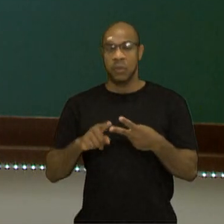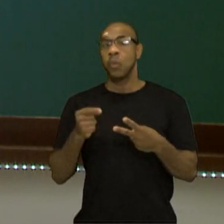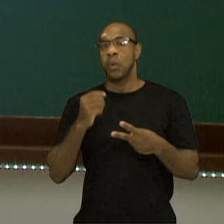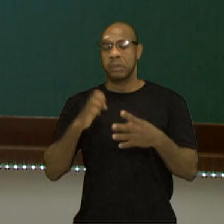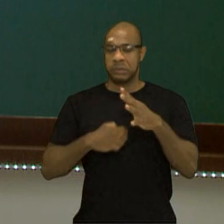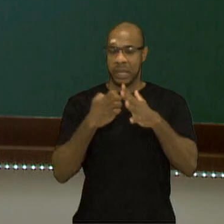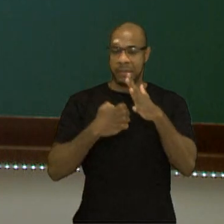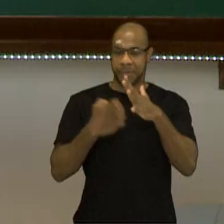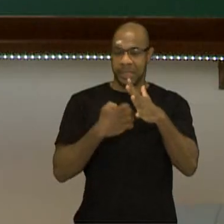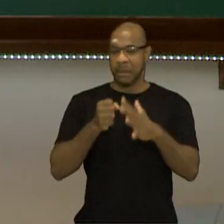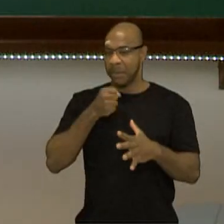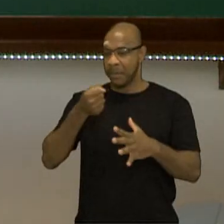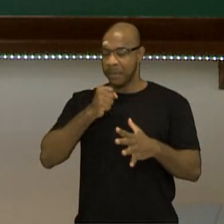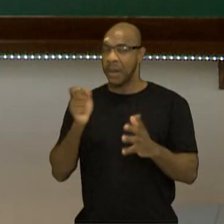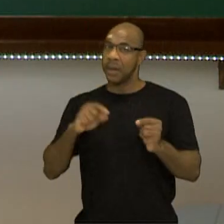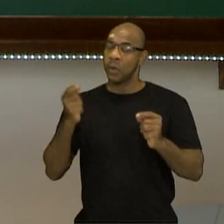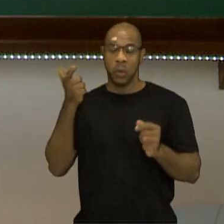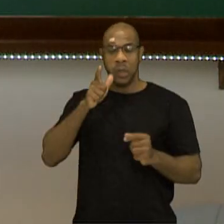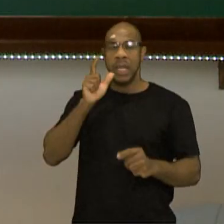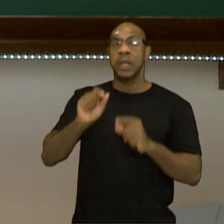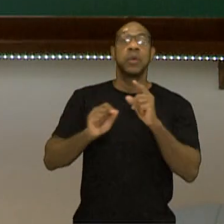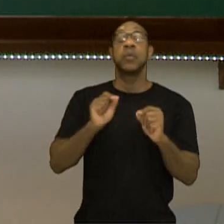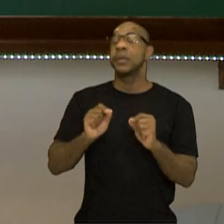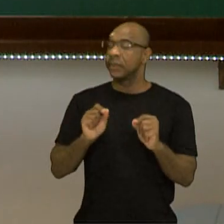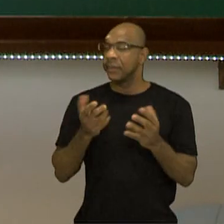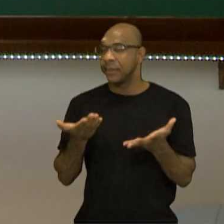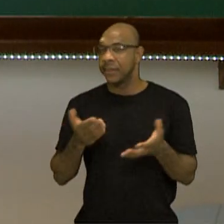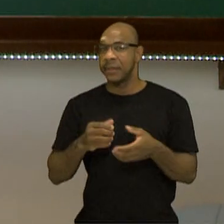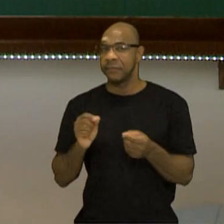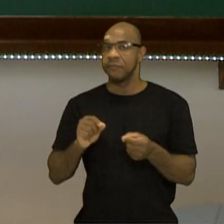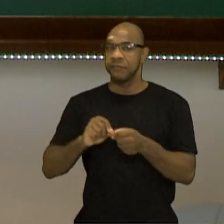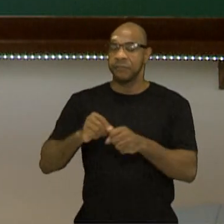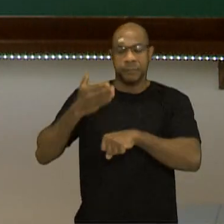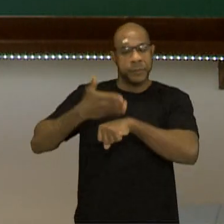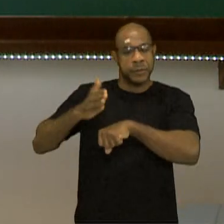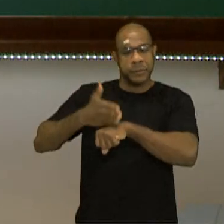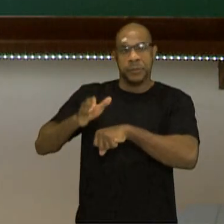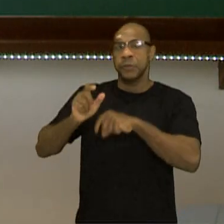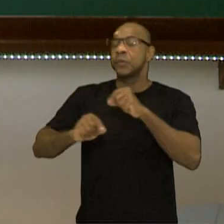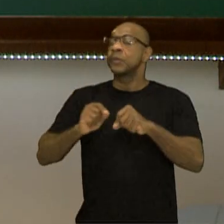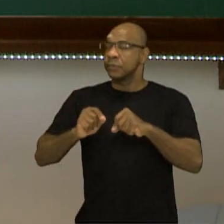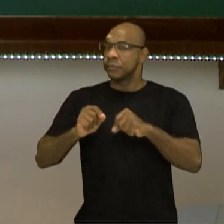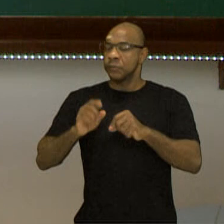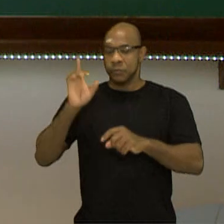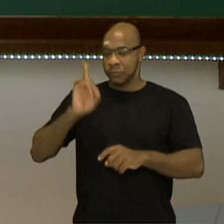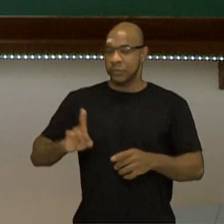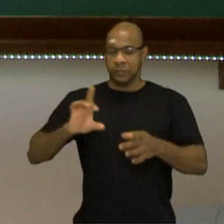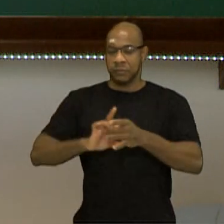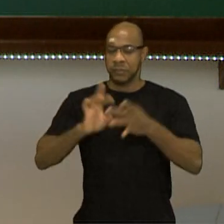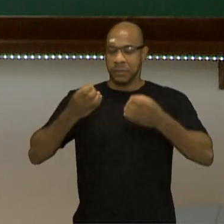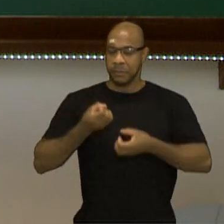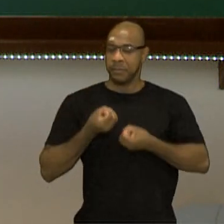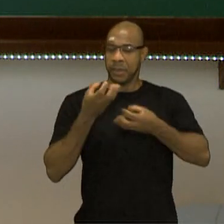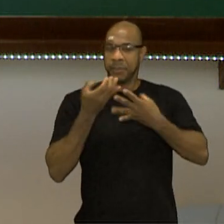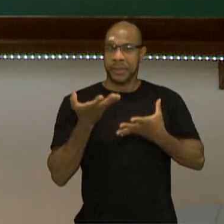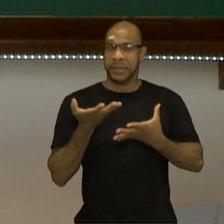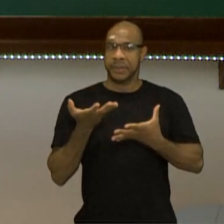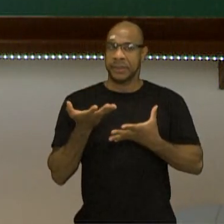que a imprensa ela consegue exercer o direito da liberdade de expressão